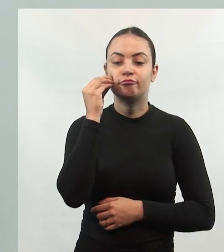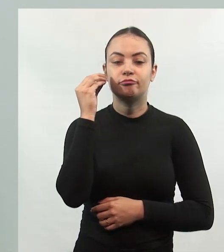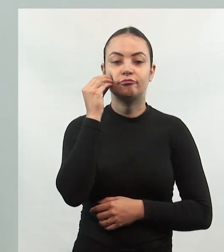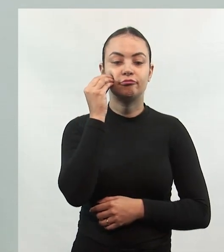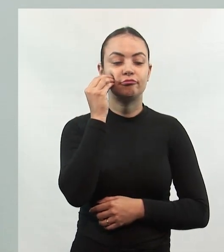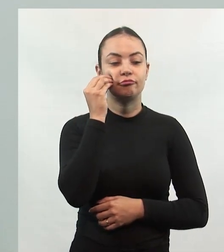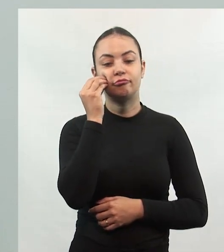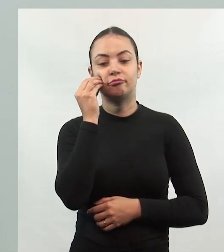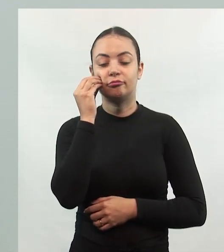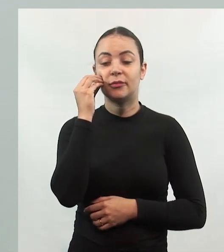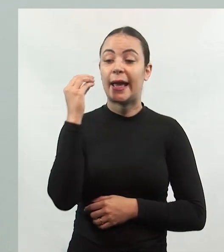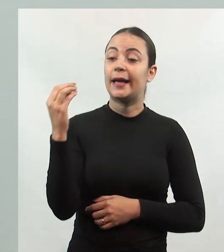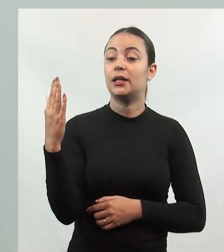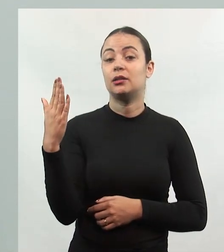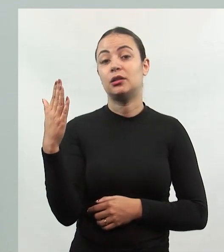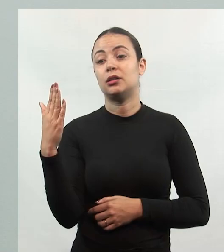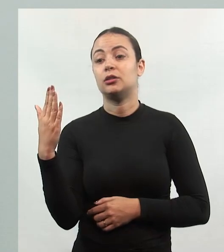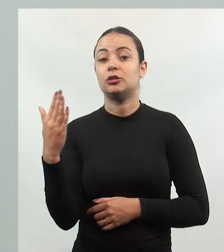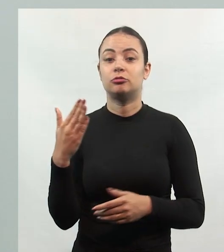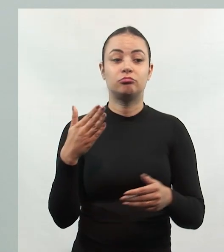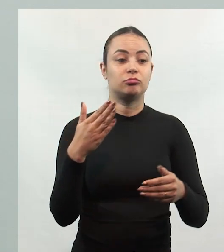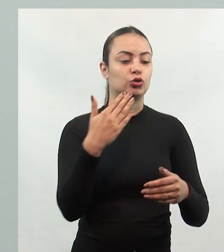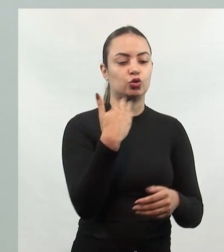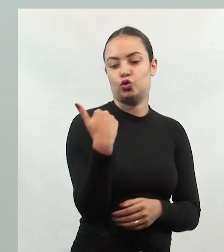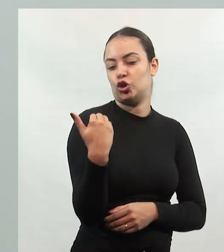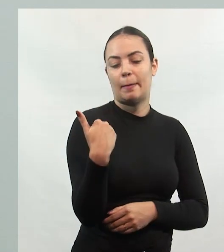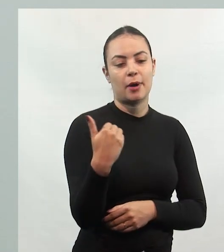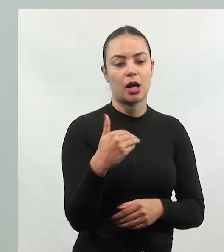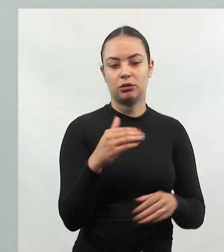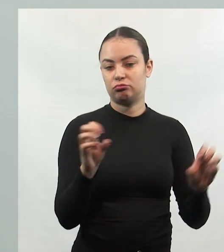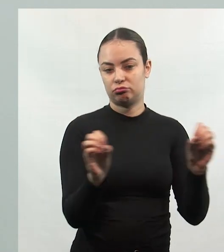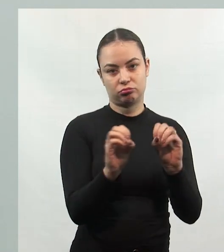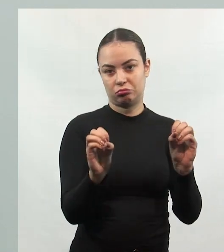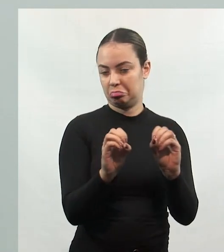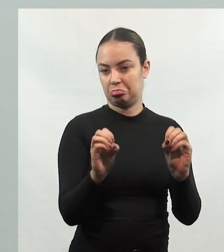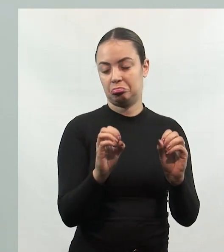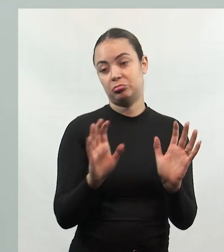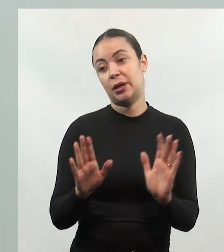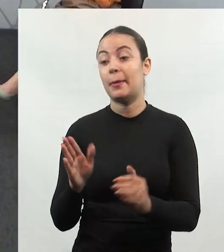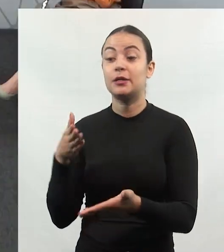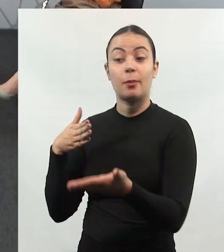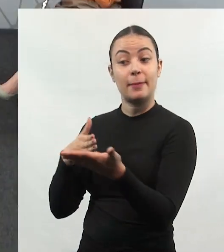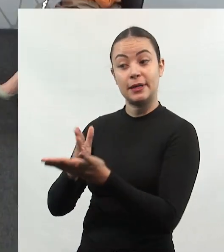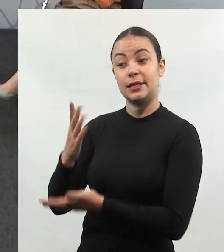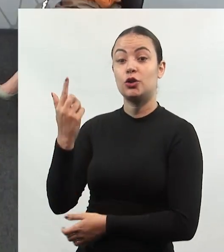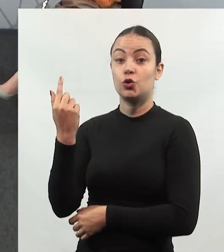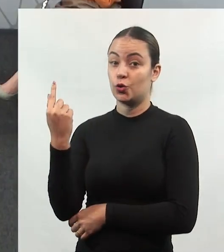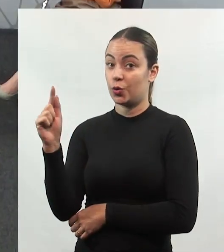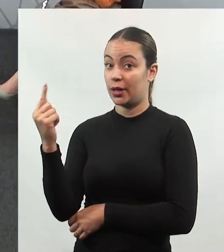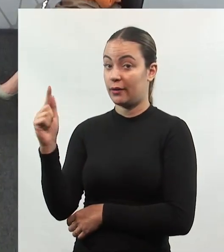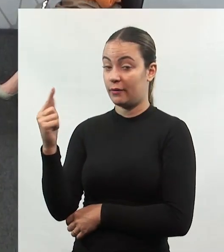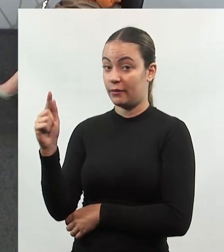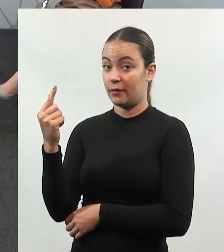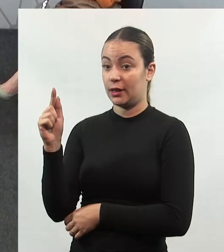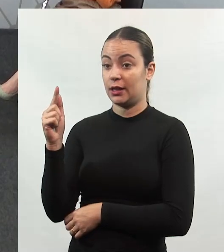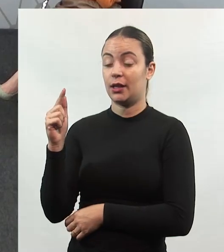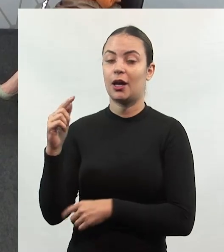Em 2001 teve o concurso da prefeitura. Sim. E aí não me chamaram nas primeiras chamadas,